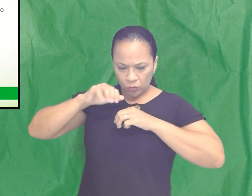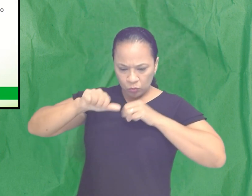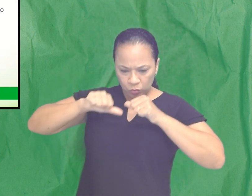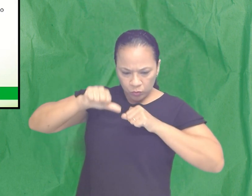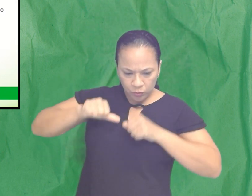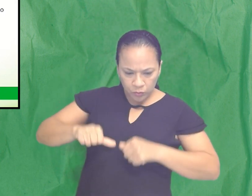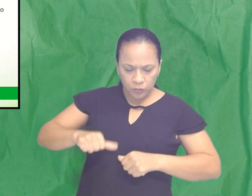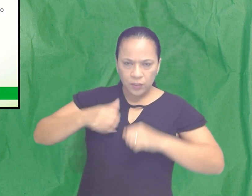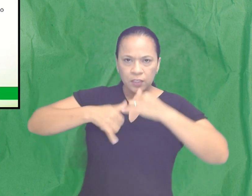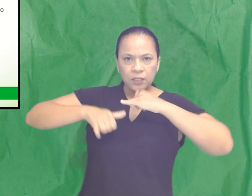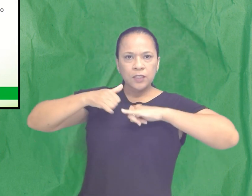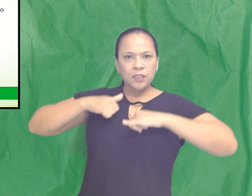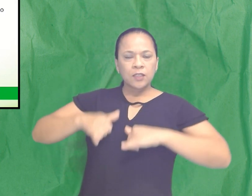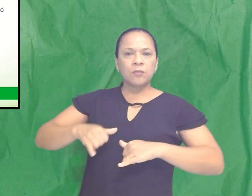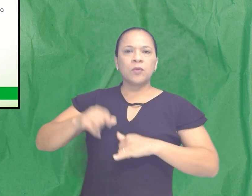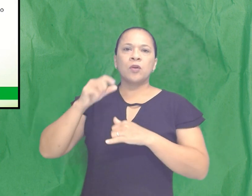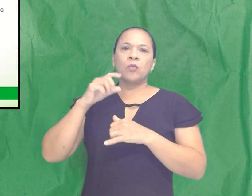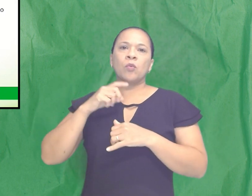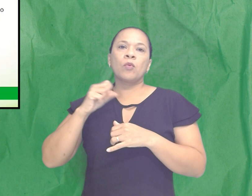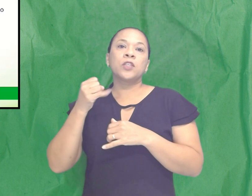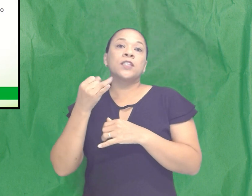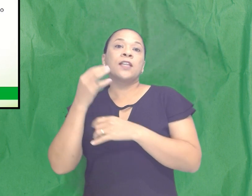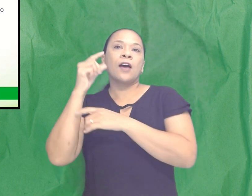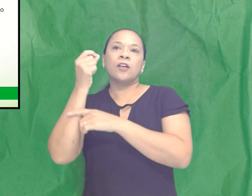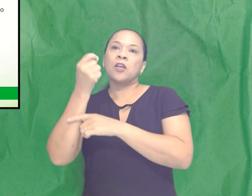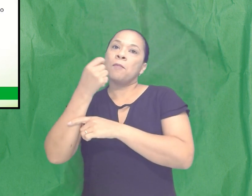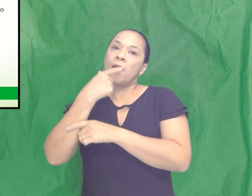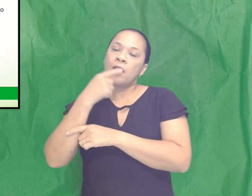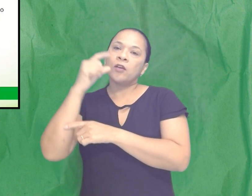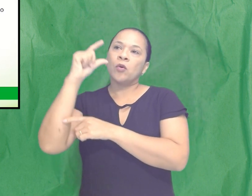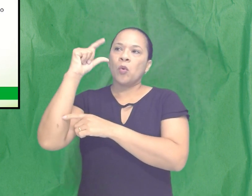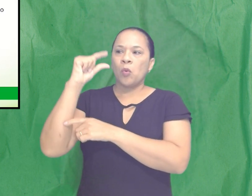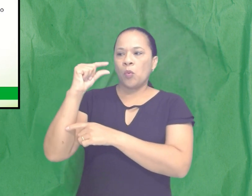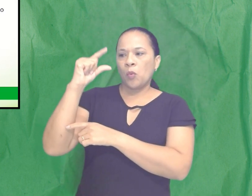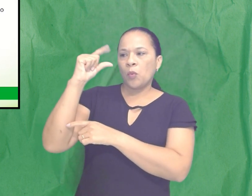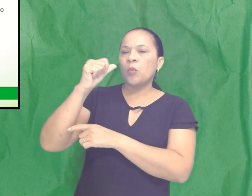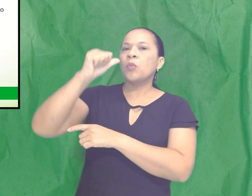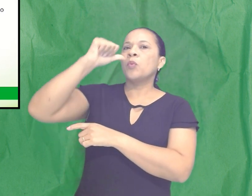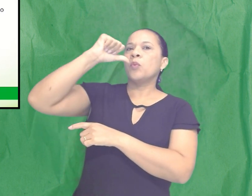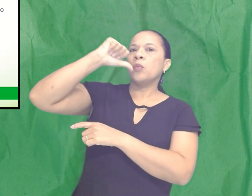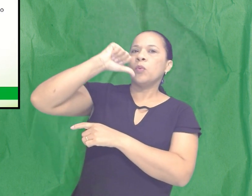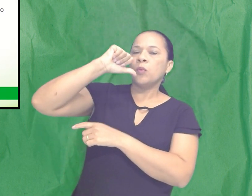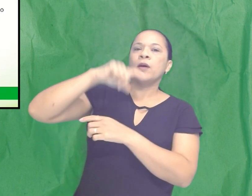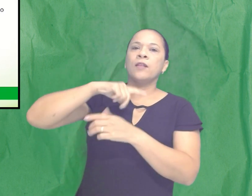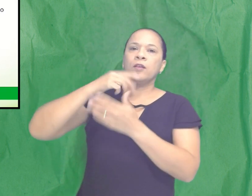relação entre a dose do fármaco e o efeito. Ela